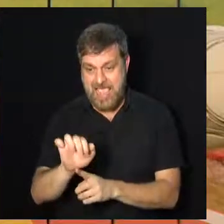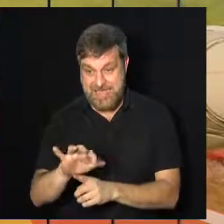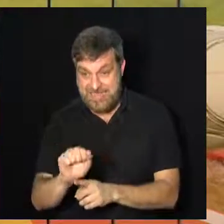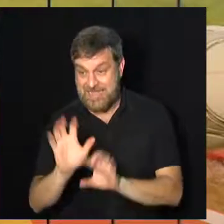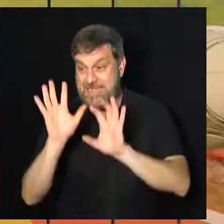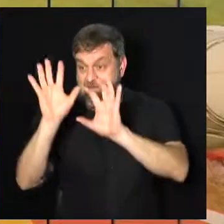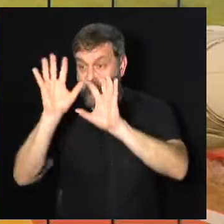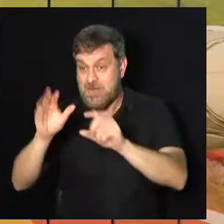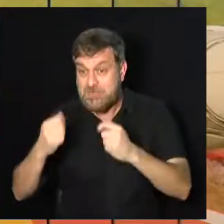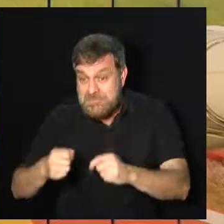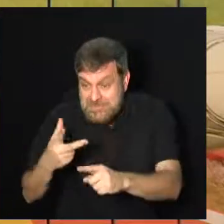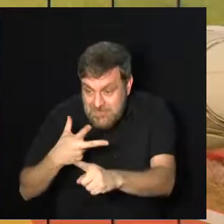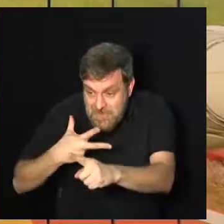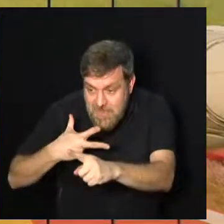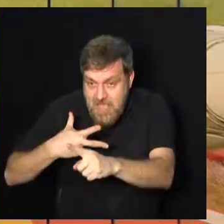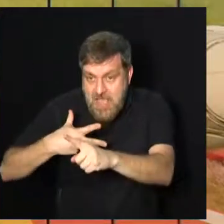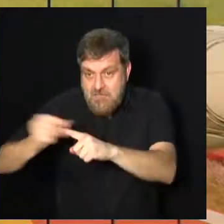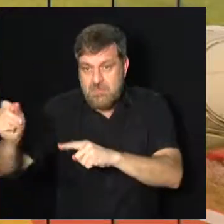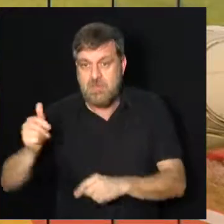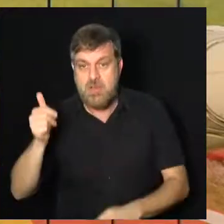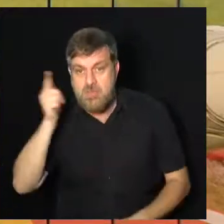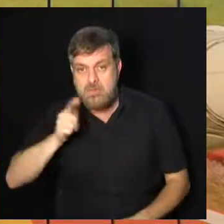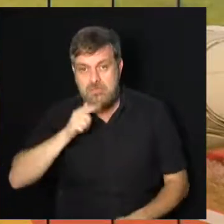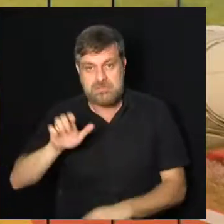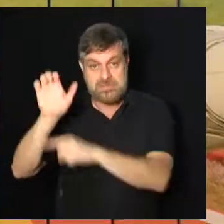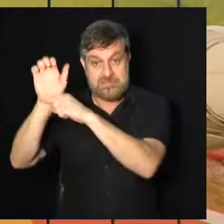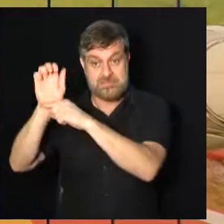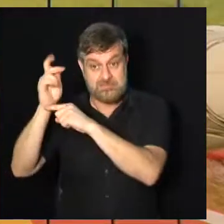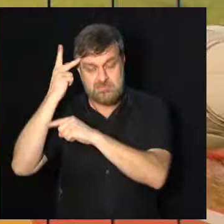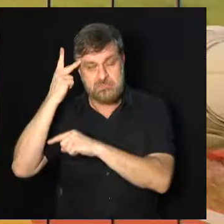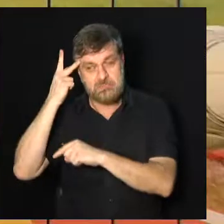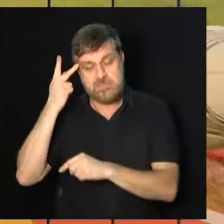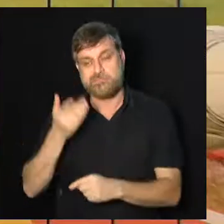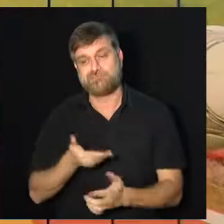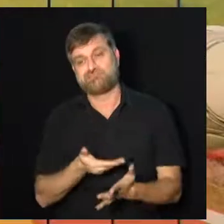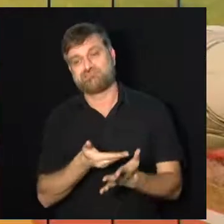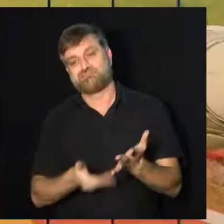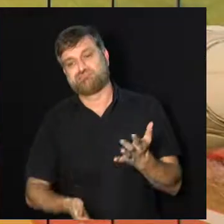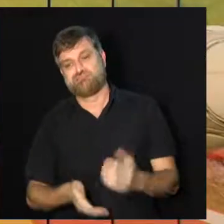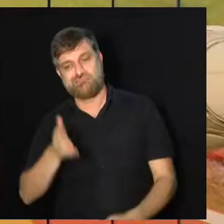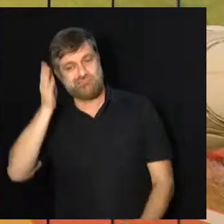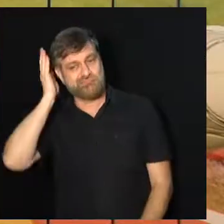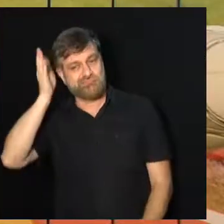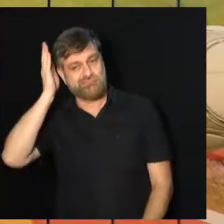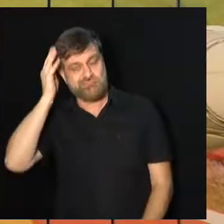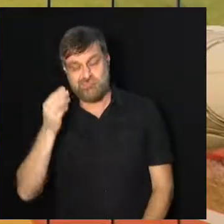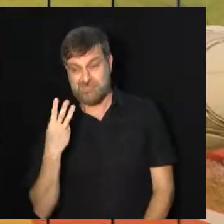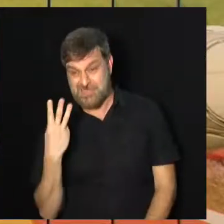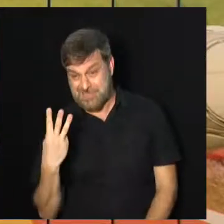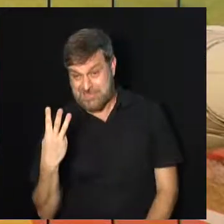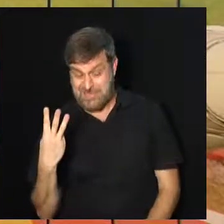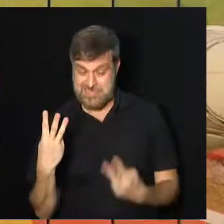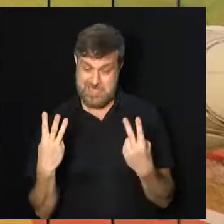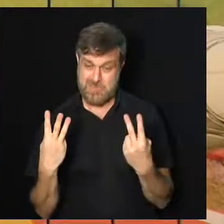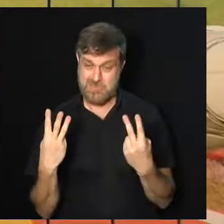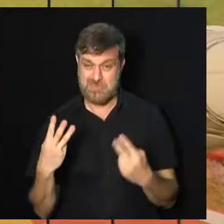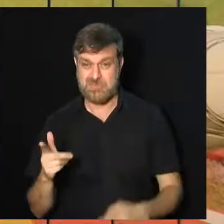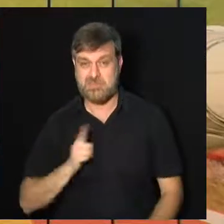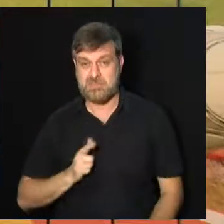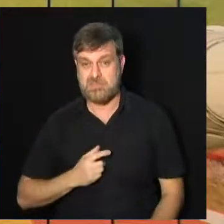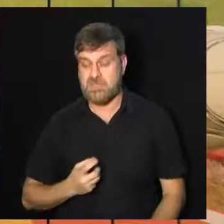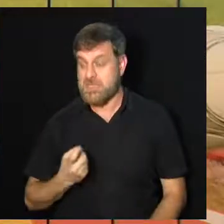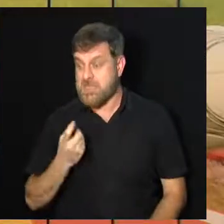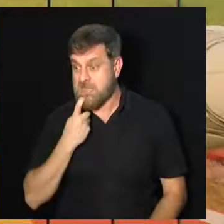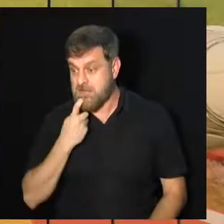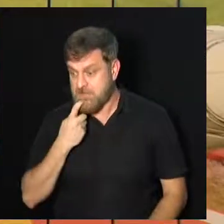da vitória para conquistar o título estadual. Só que foi derrotado pelo Taubaté por 3-2. Como os